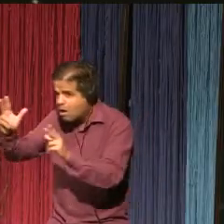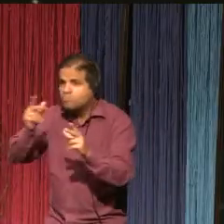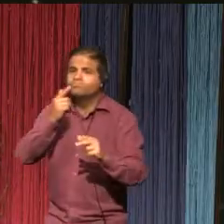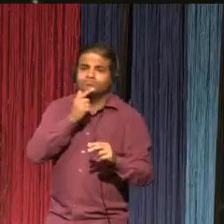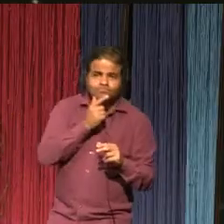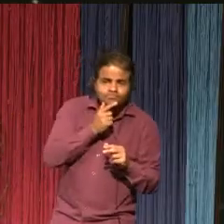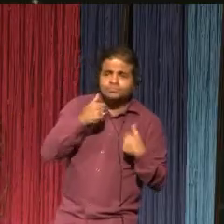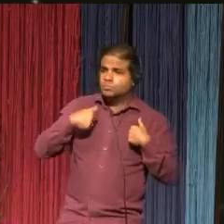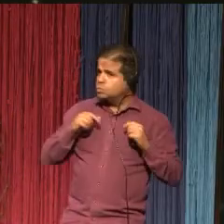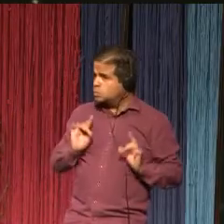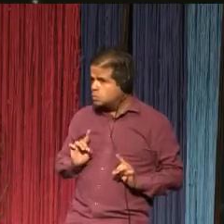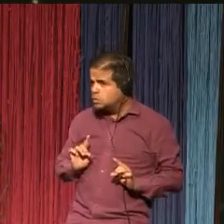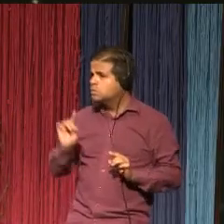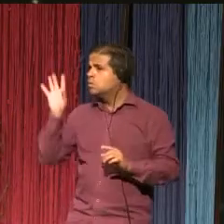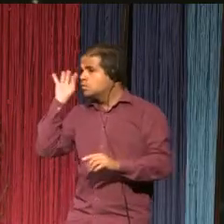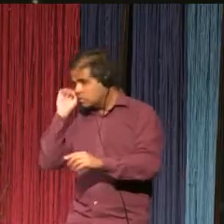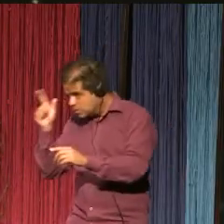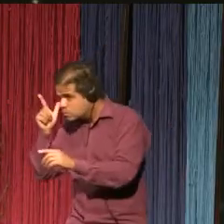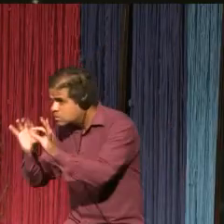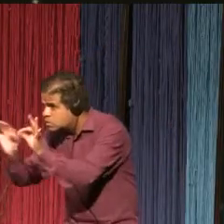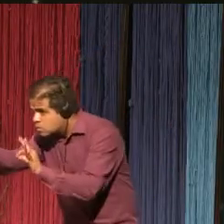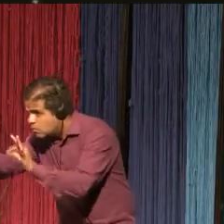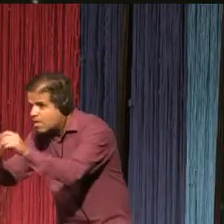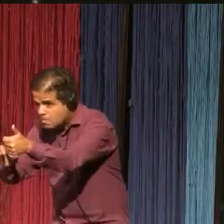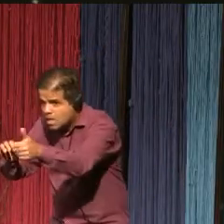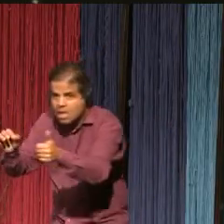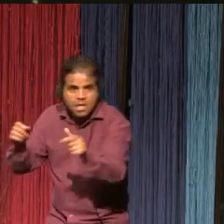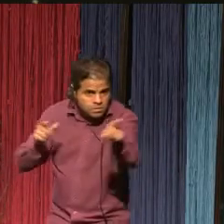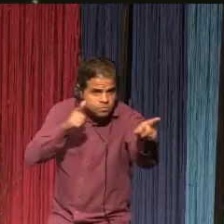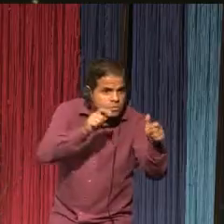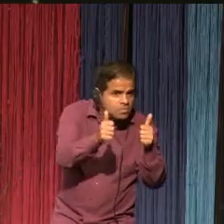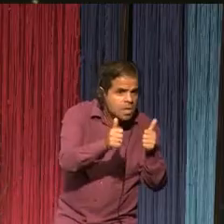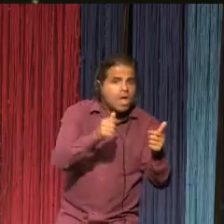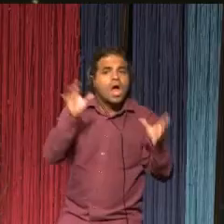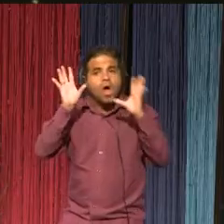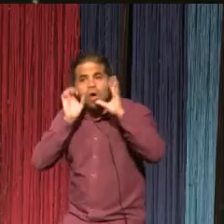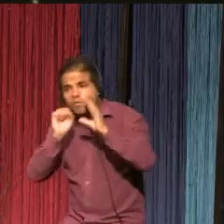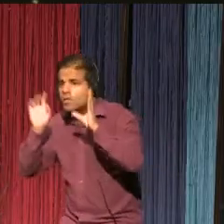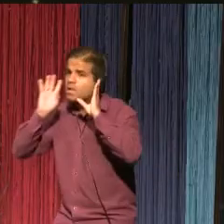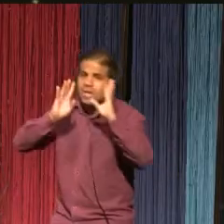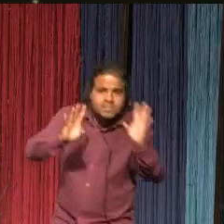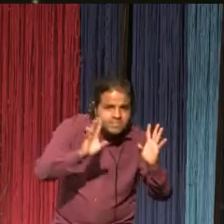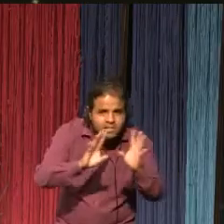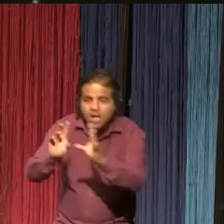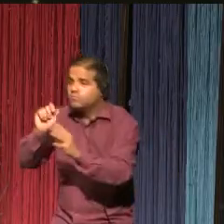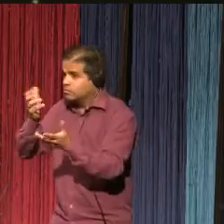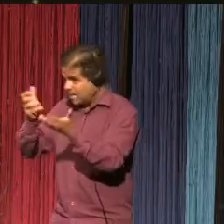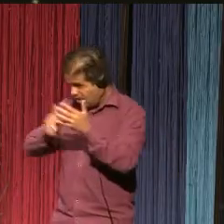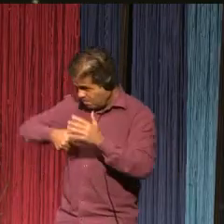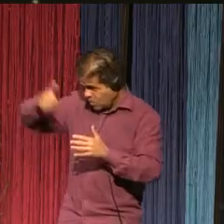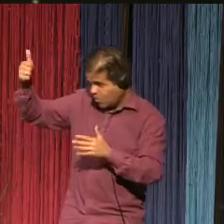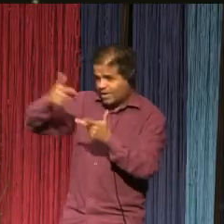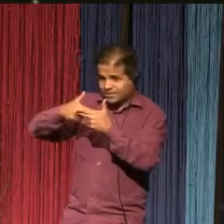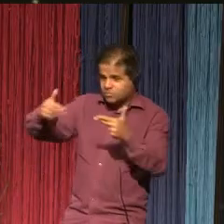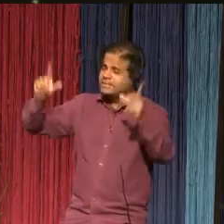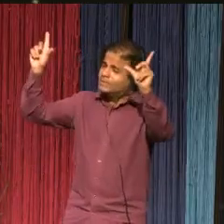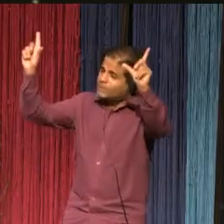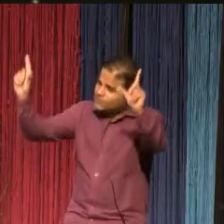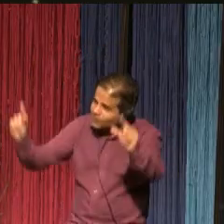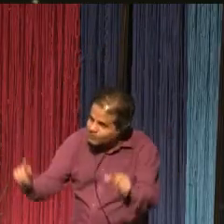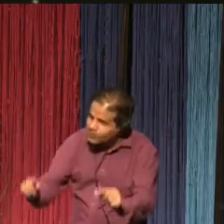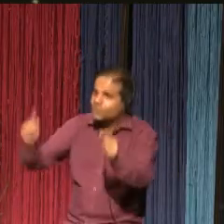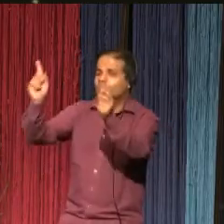você. Ouvir que alguém conseguiu resolver um problema. Primeiro, se você quiser melhorar essas coisas, reduza